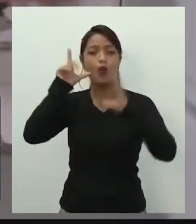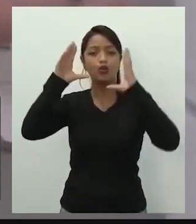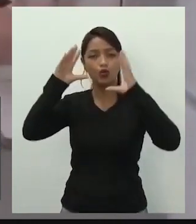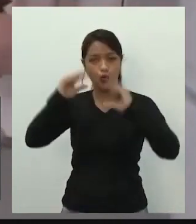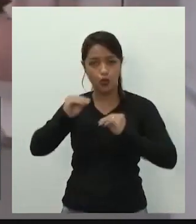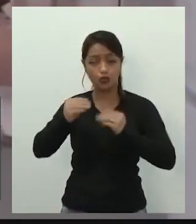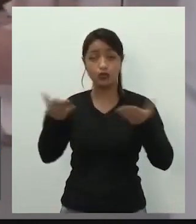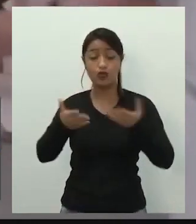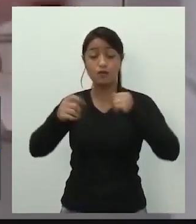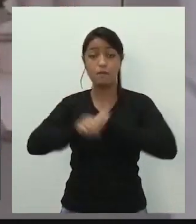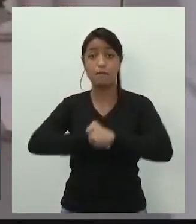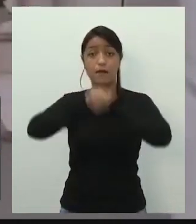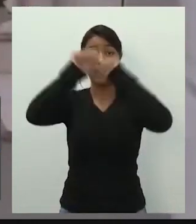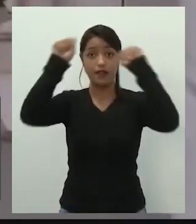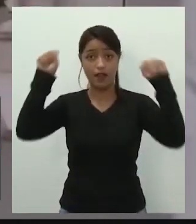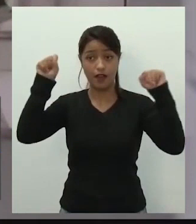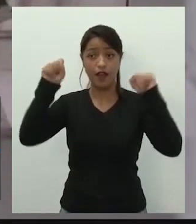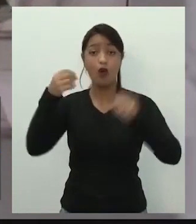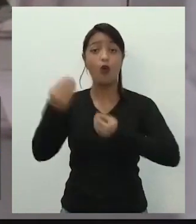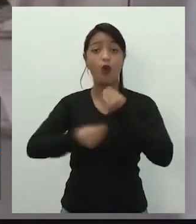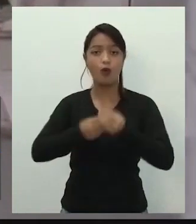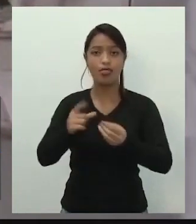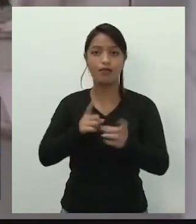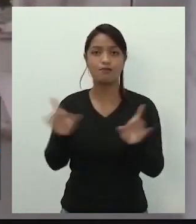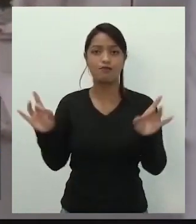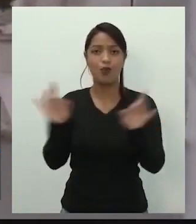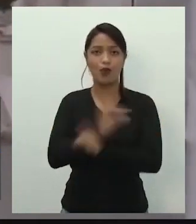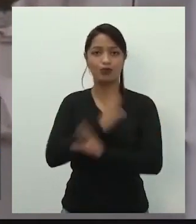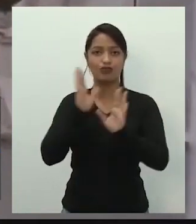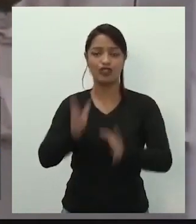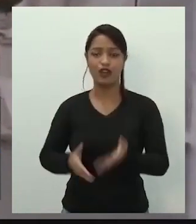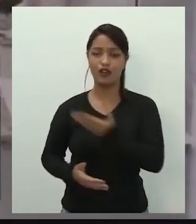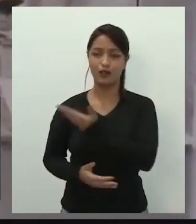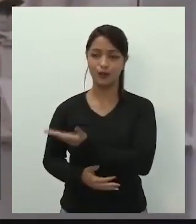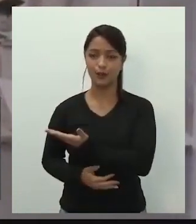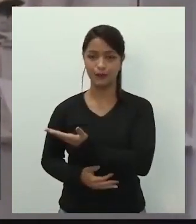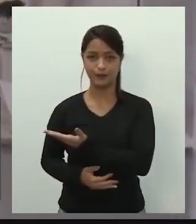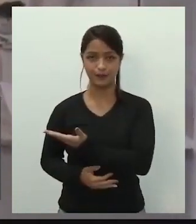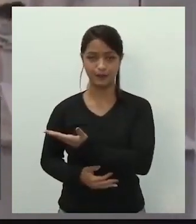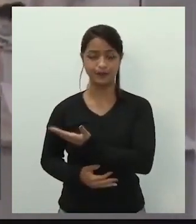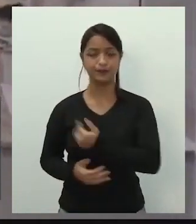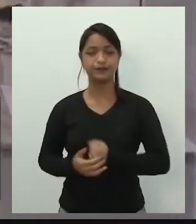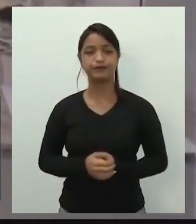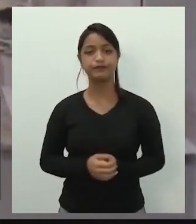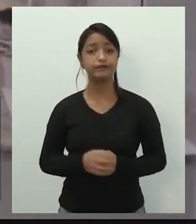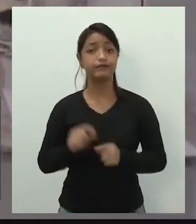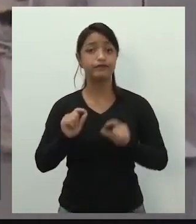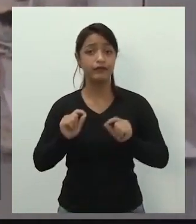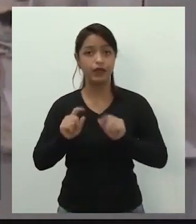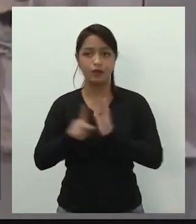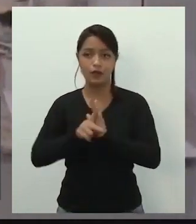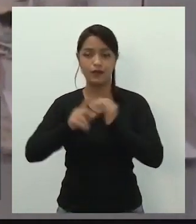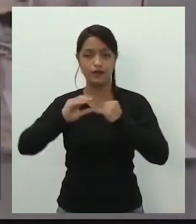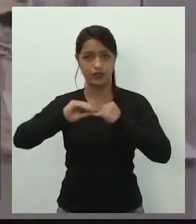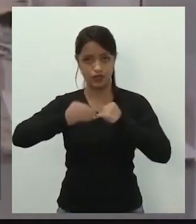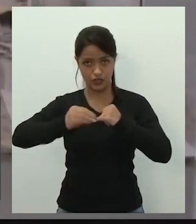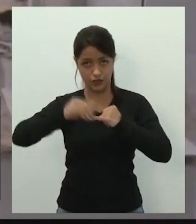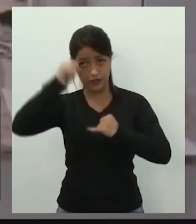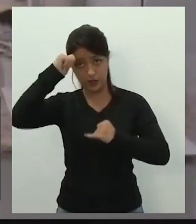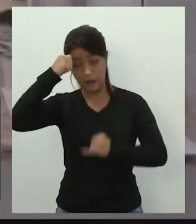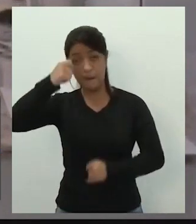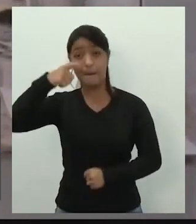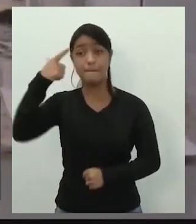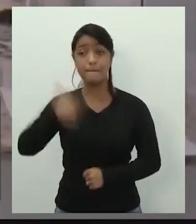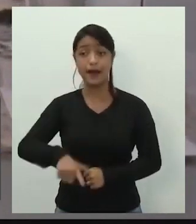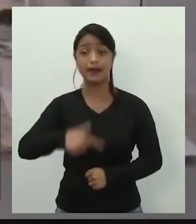noite e hoje de manhã o extrato estava pronto. Além do extrato de feijão preto, é necessário eu ter alguma